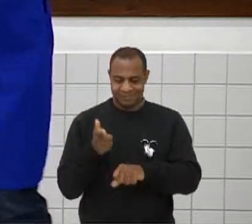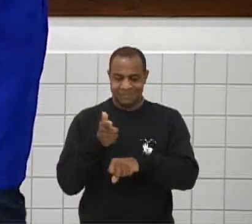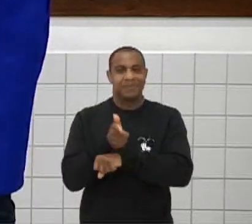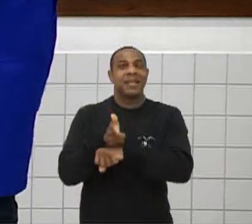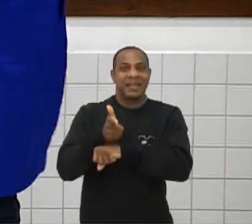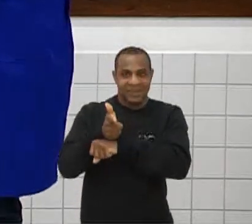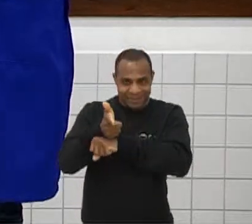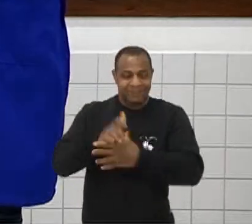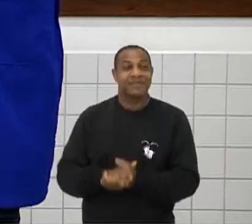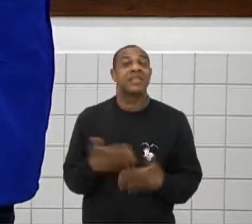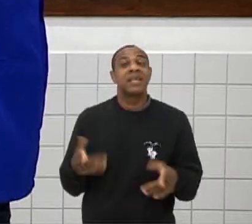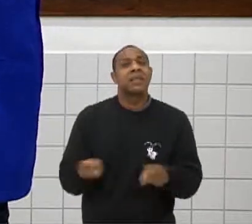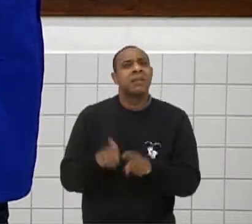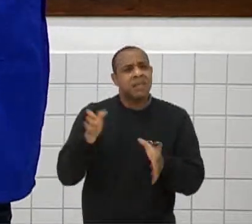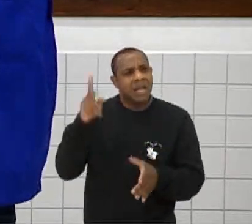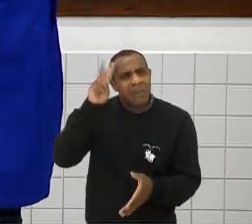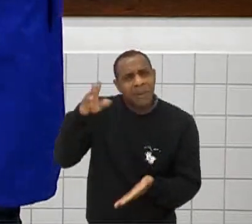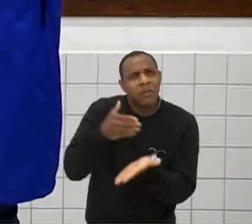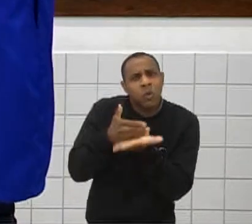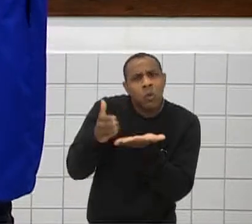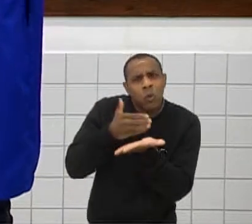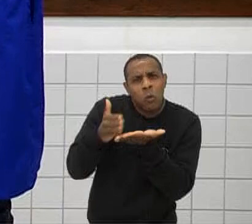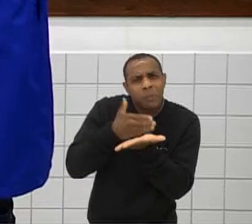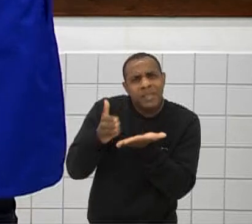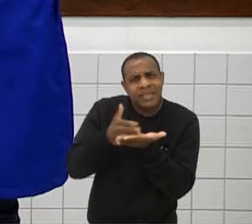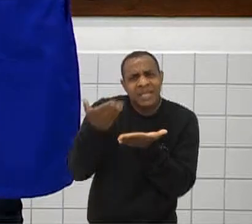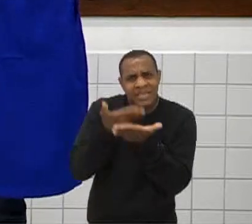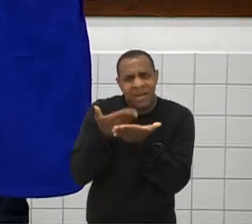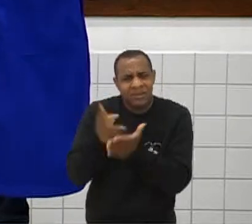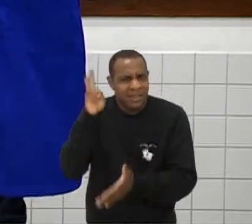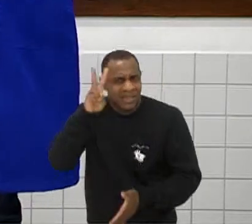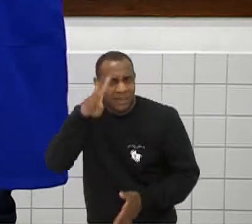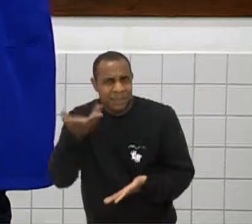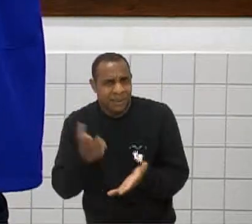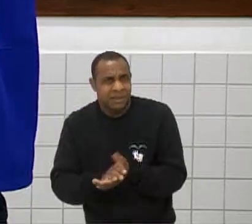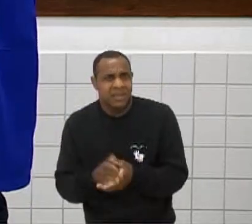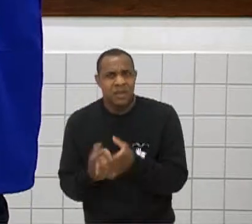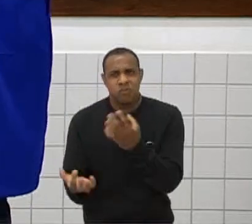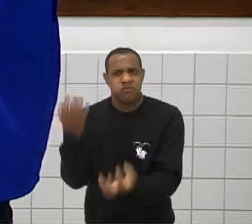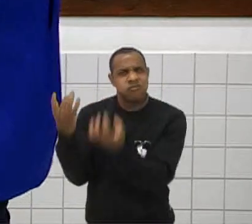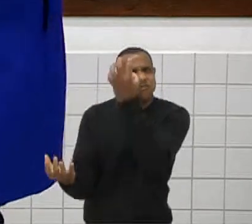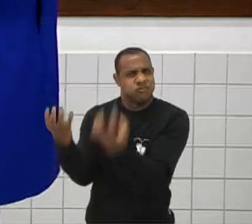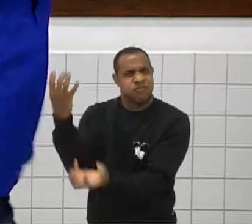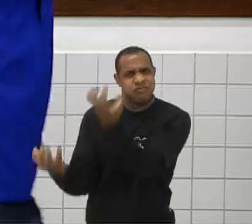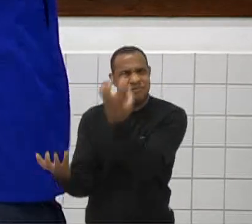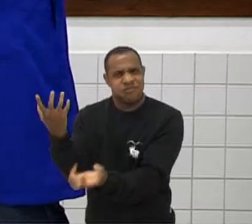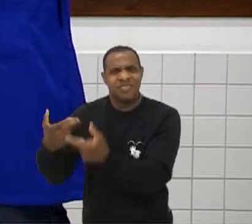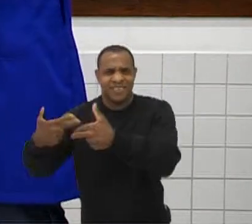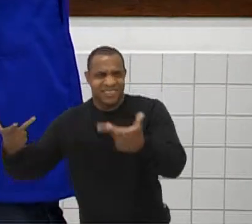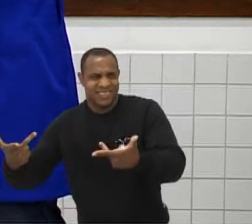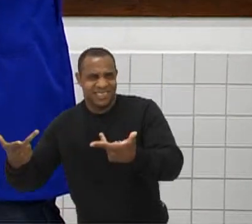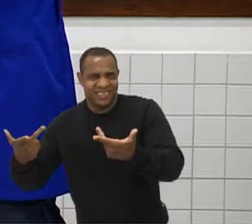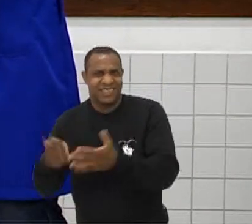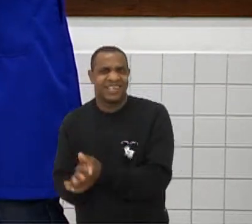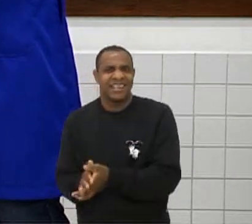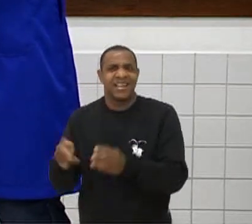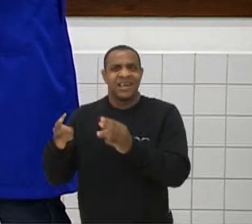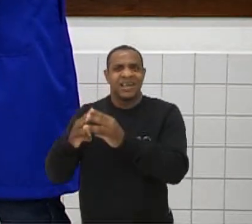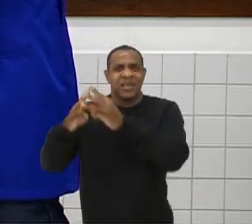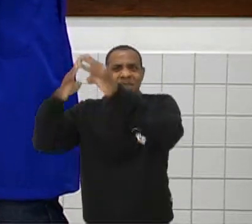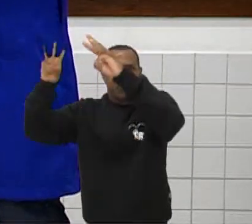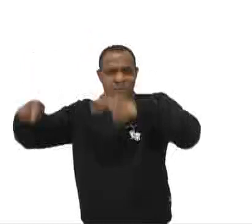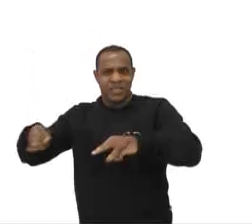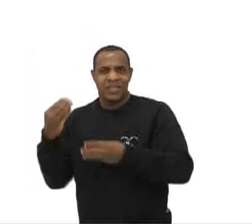tá lembrado do comecinho da nossa aula? Da problematização? Incêndio do Museu Nacional? Aqui, uma pintura do